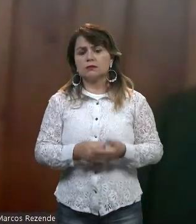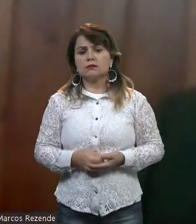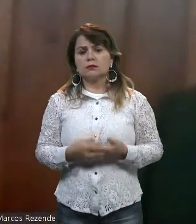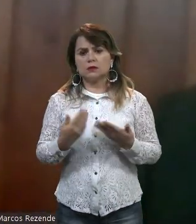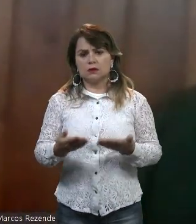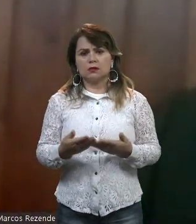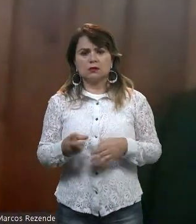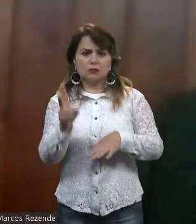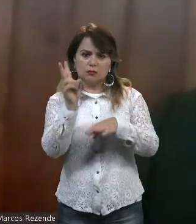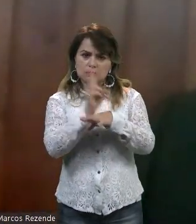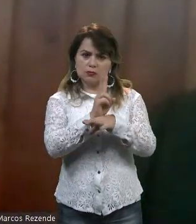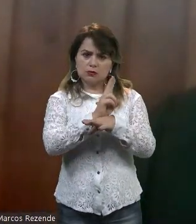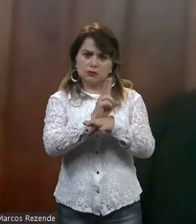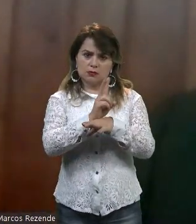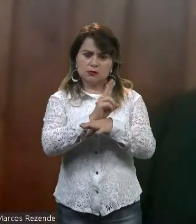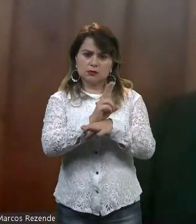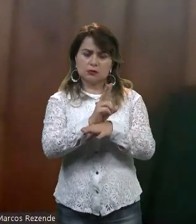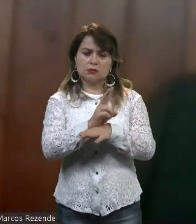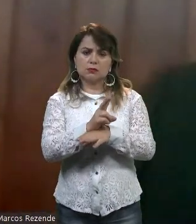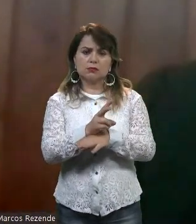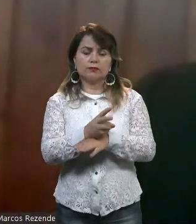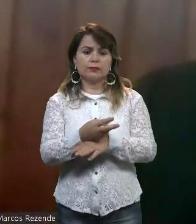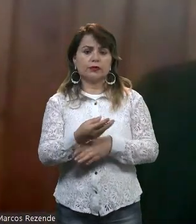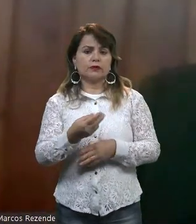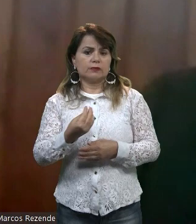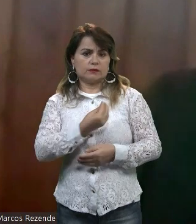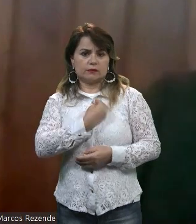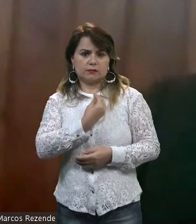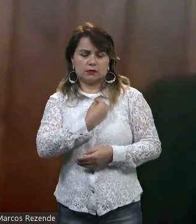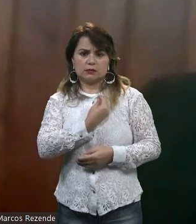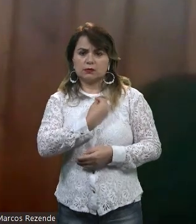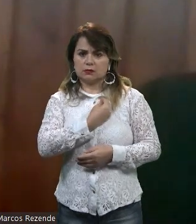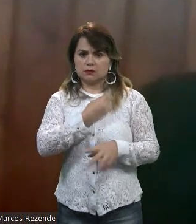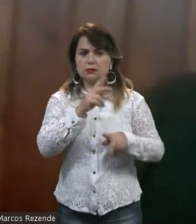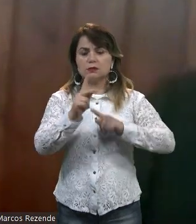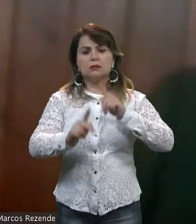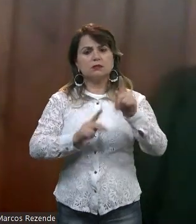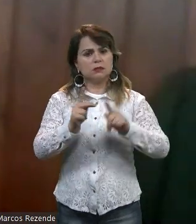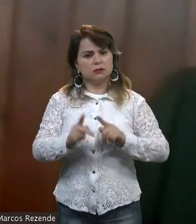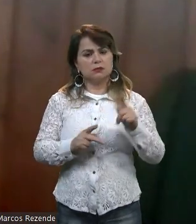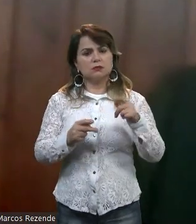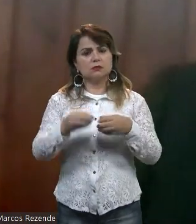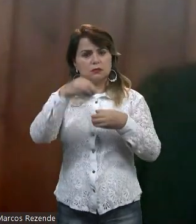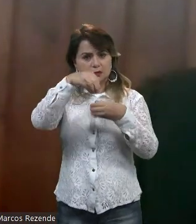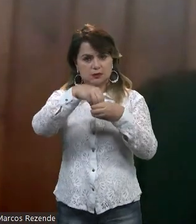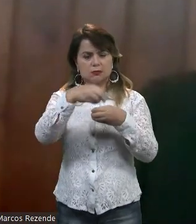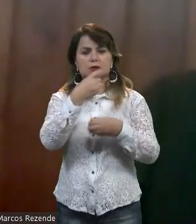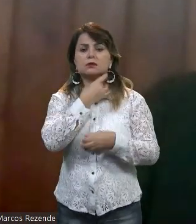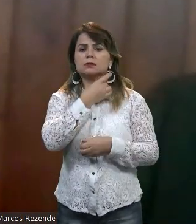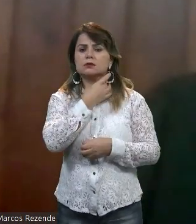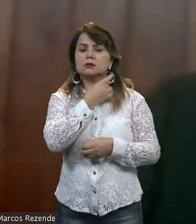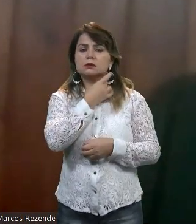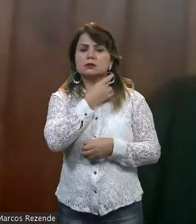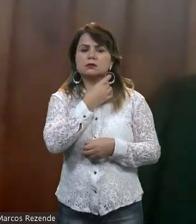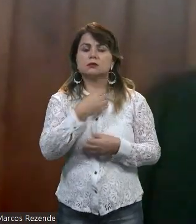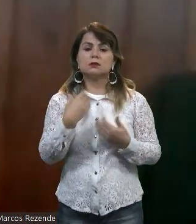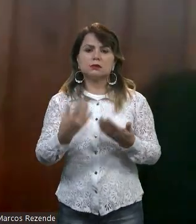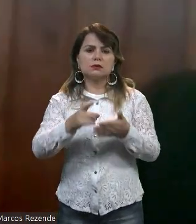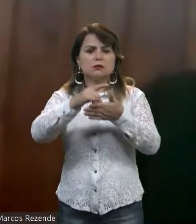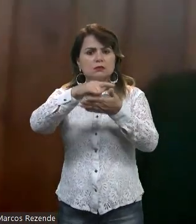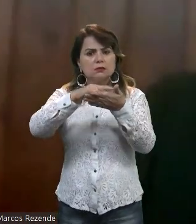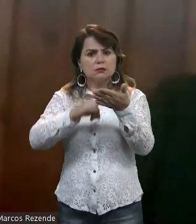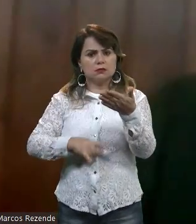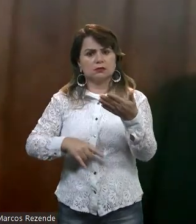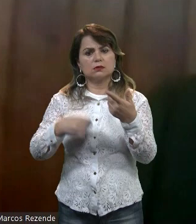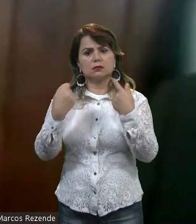como escudo a própria vida para salvar a vida dos nossos munícipes. Eu, para que esse projeto possa